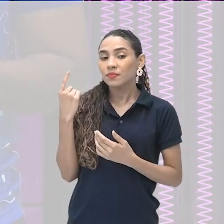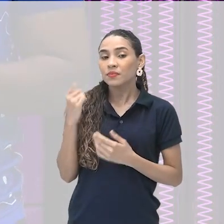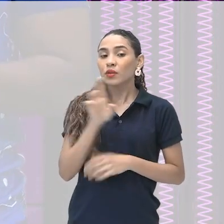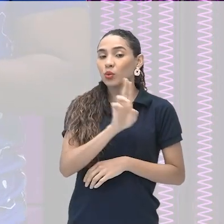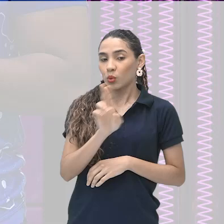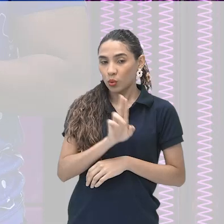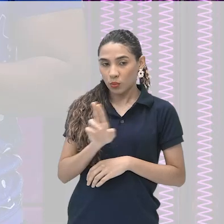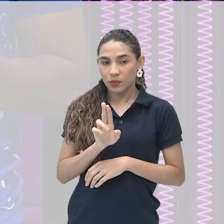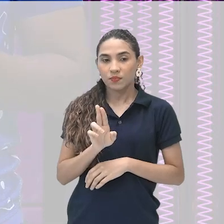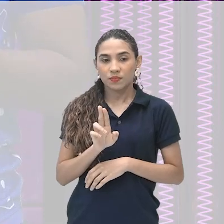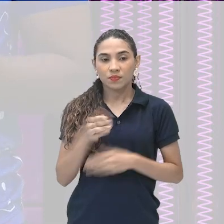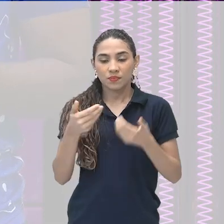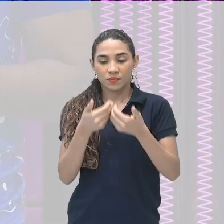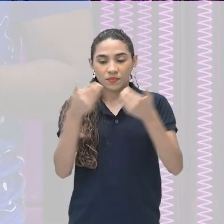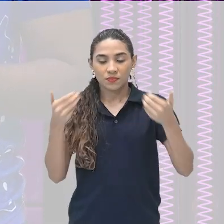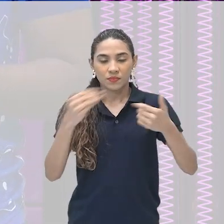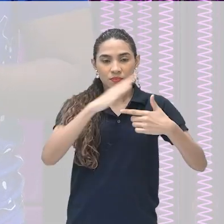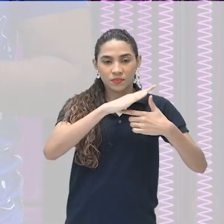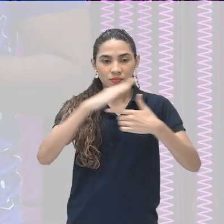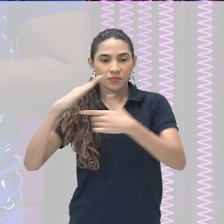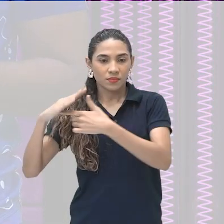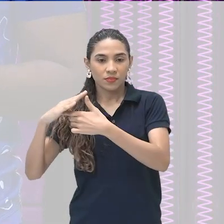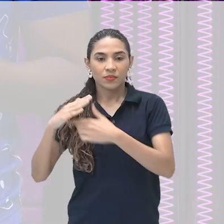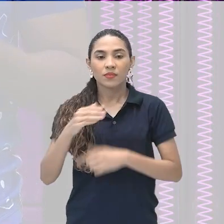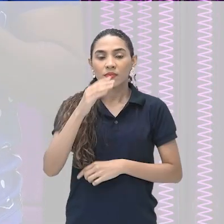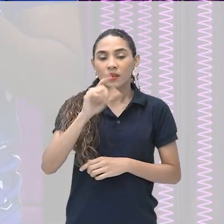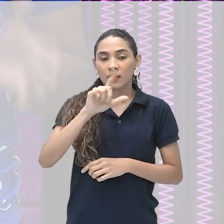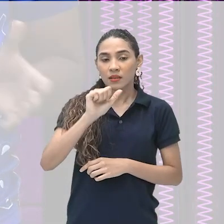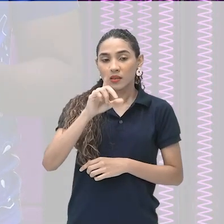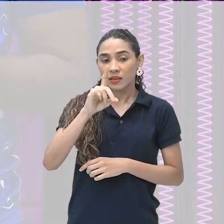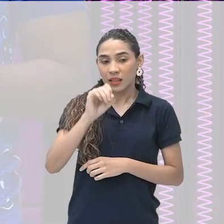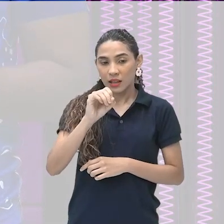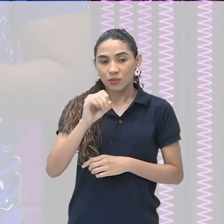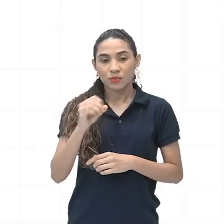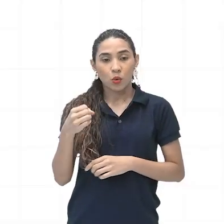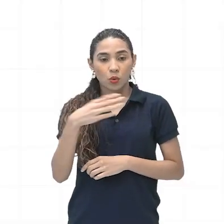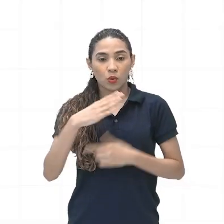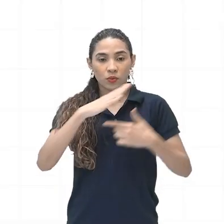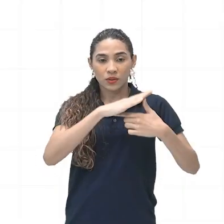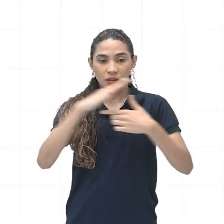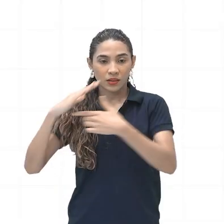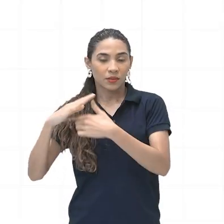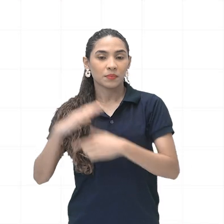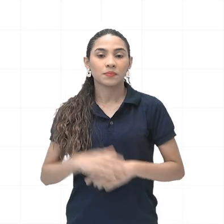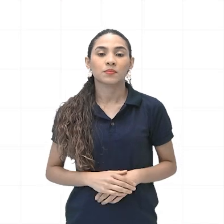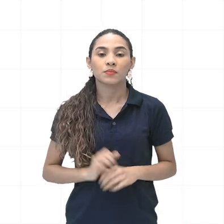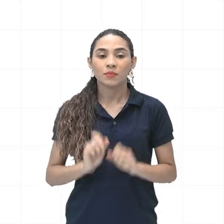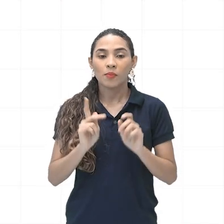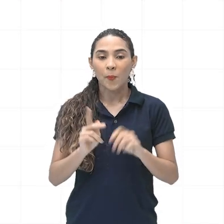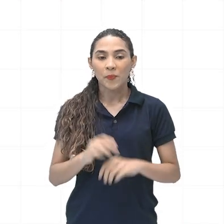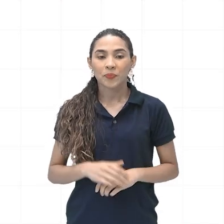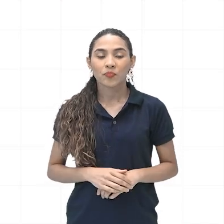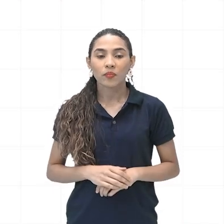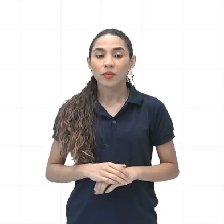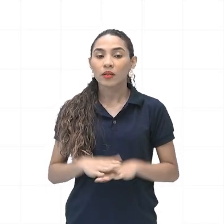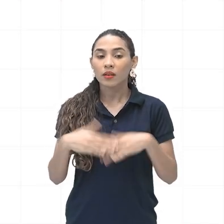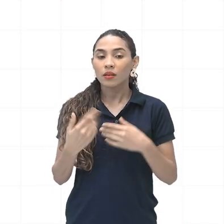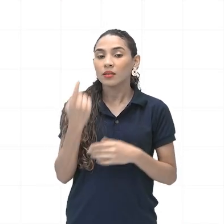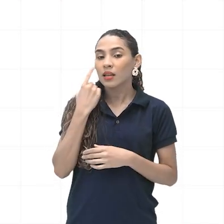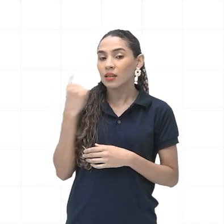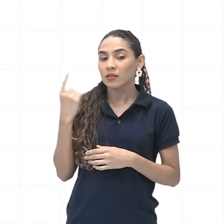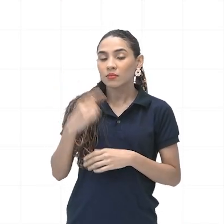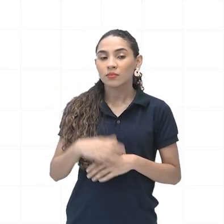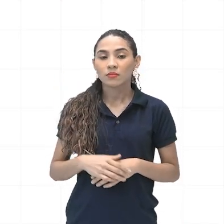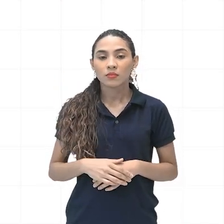nome para cada um desses lados, desses novos triângulos. Muito bem, então, aqui na tela